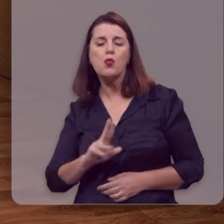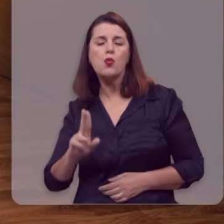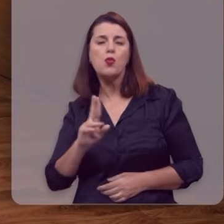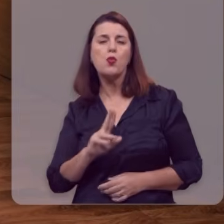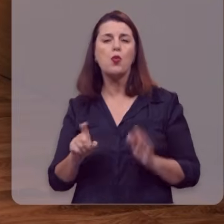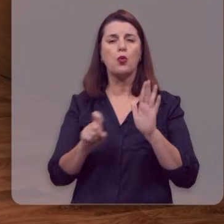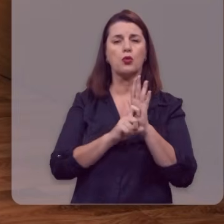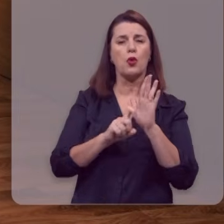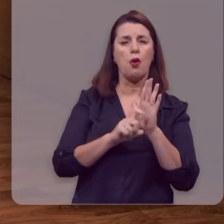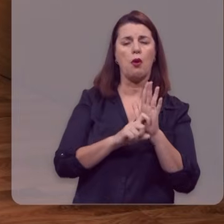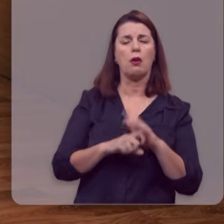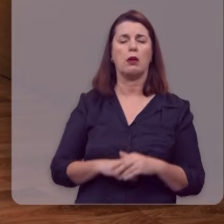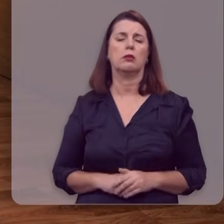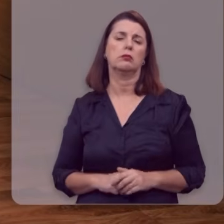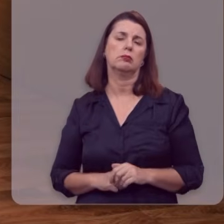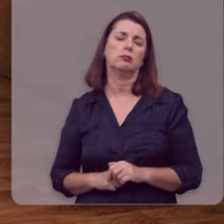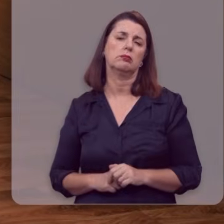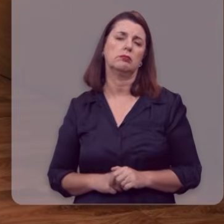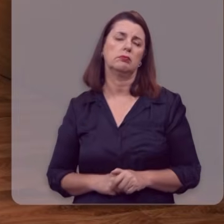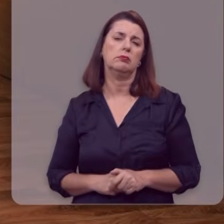uso abusivo de drogas,